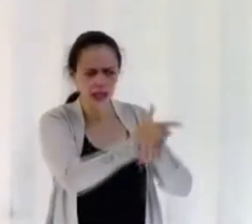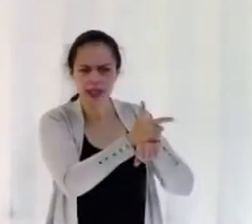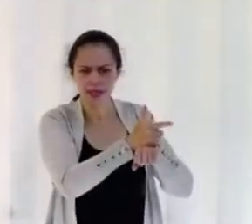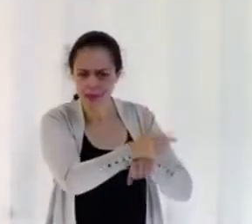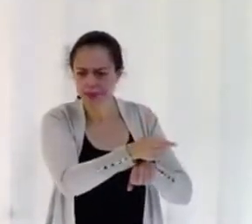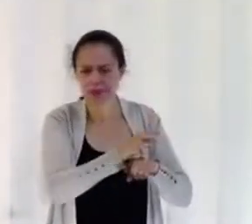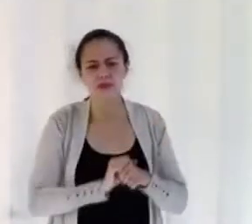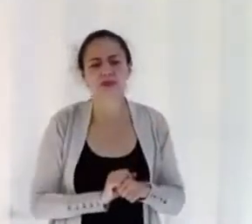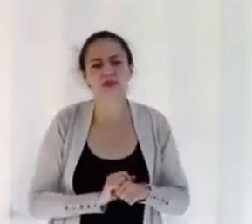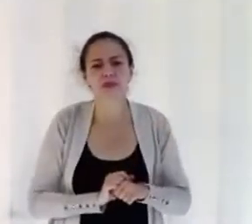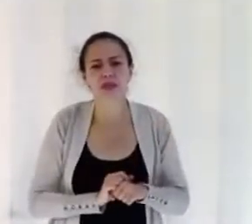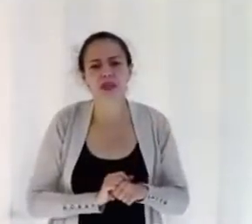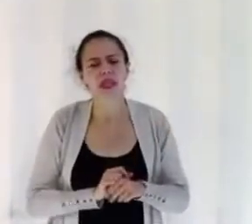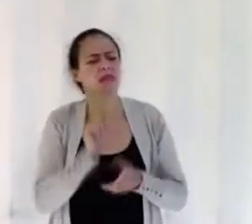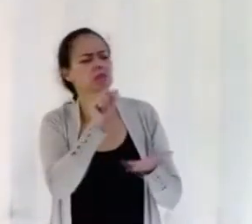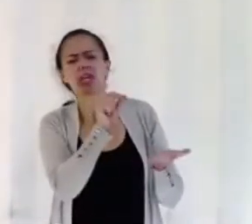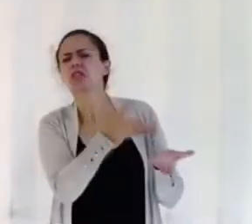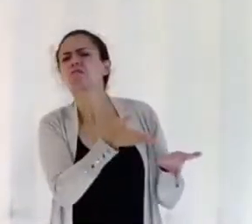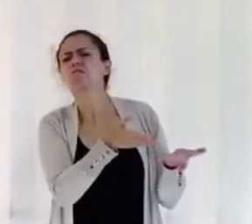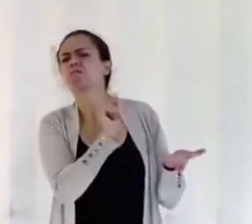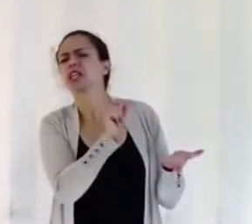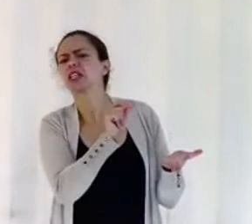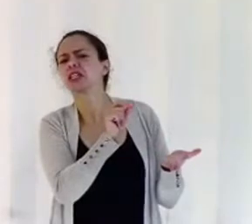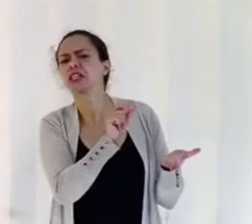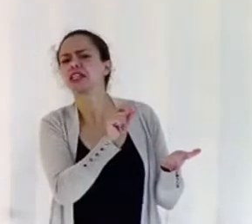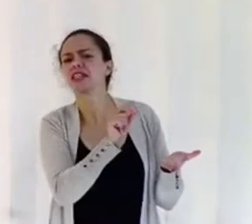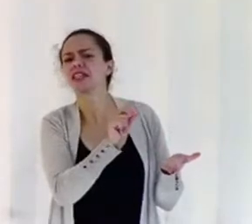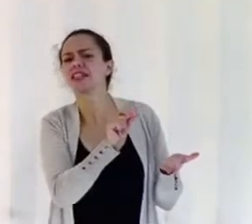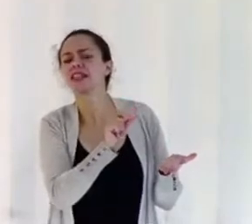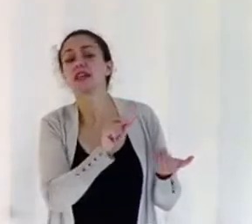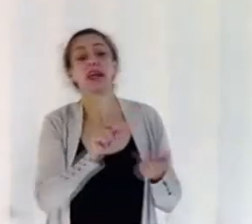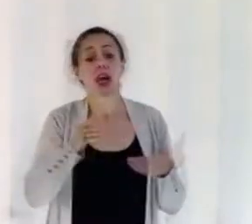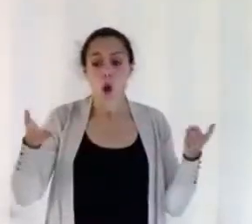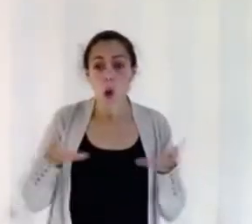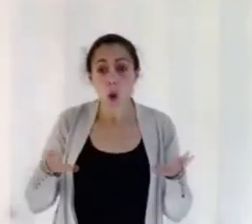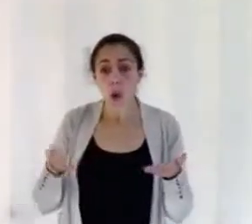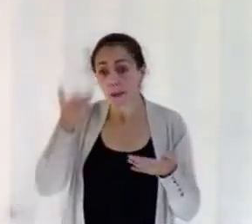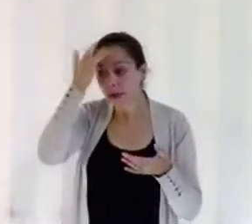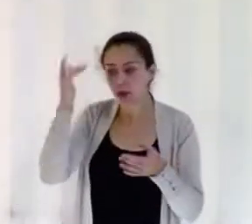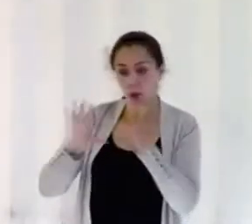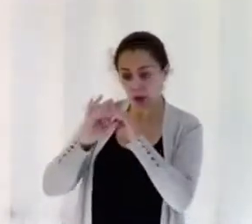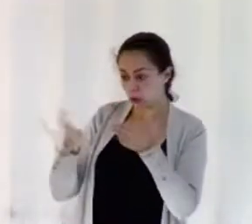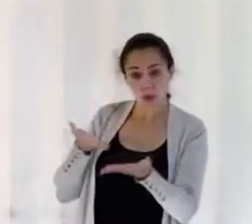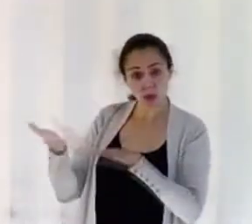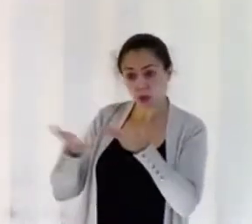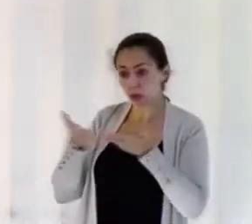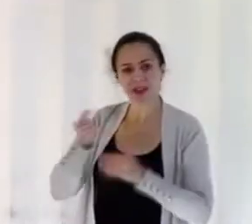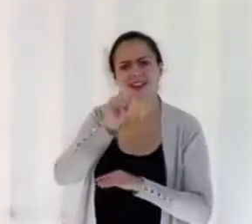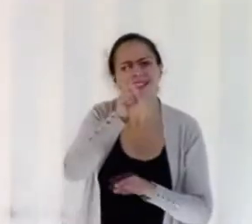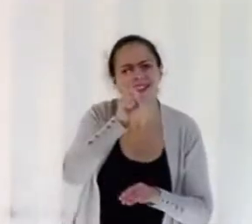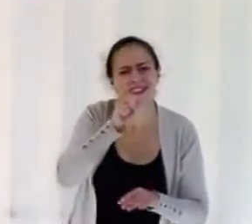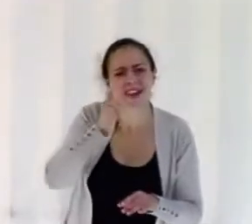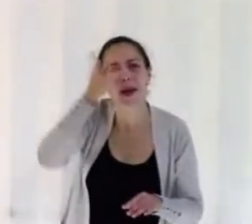tinham passado, eram aqueles que já tinham morrido, eram aqueles que deixaram um grande legado, porque